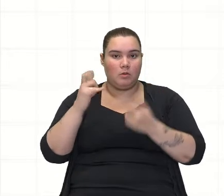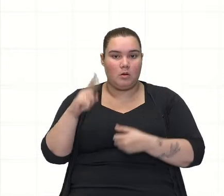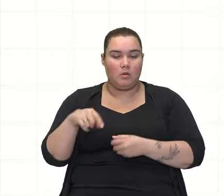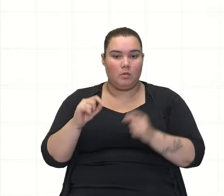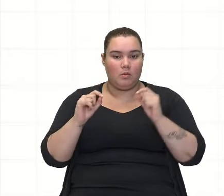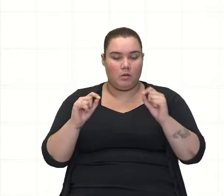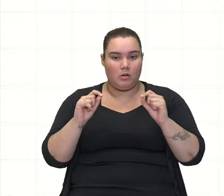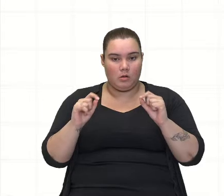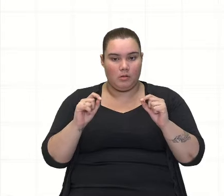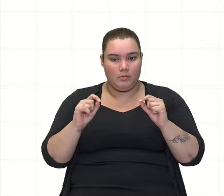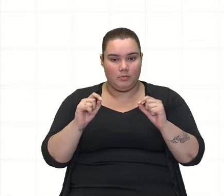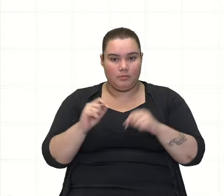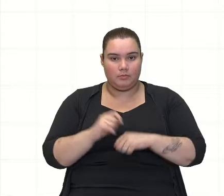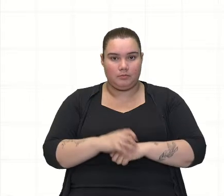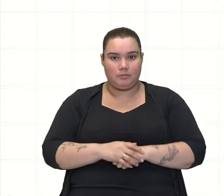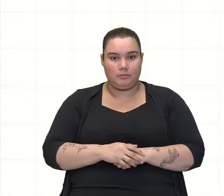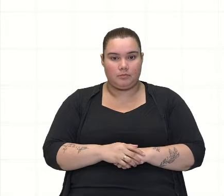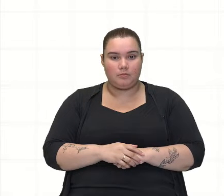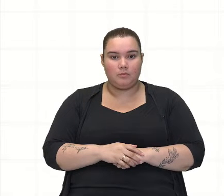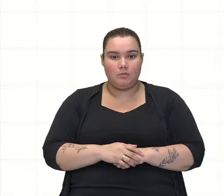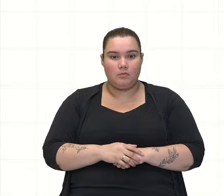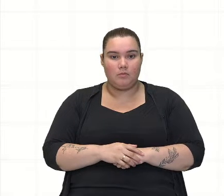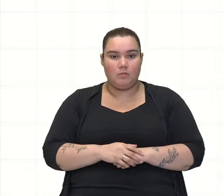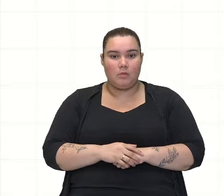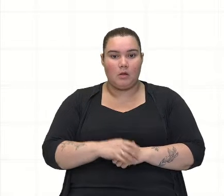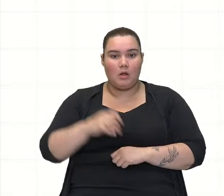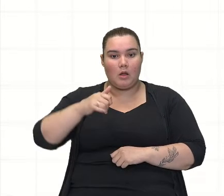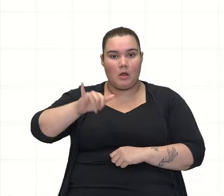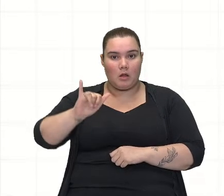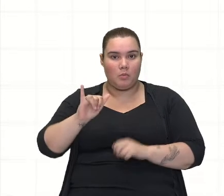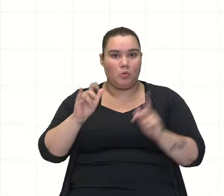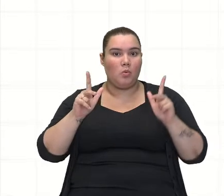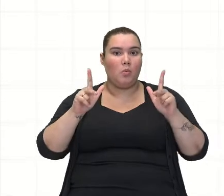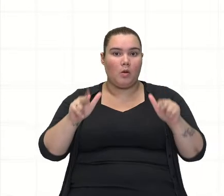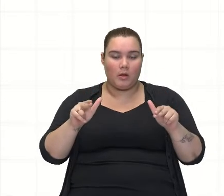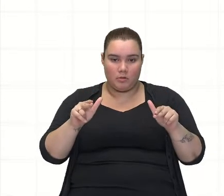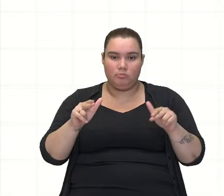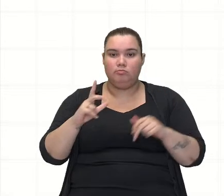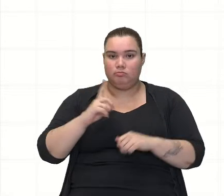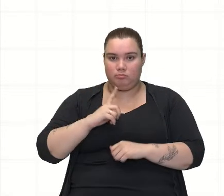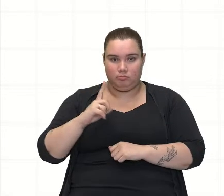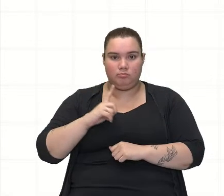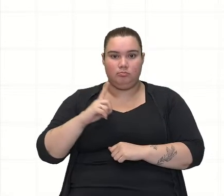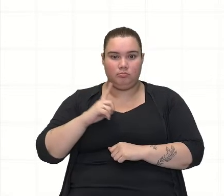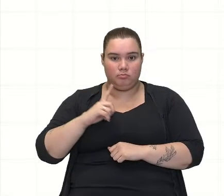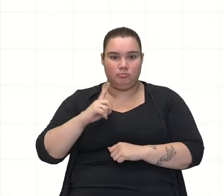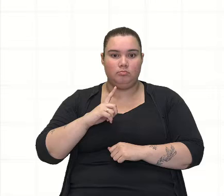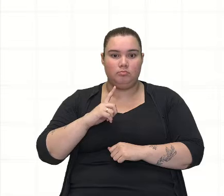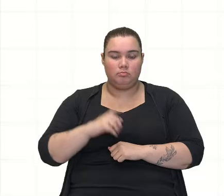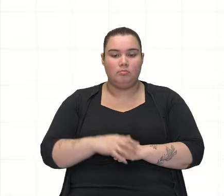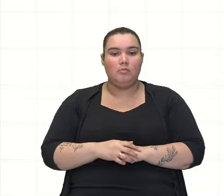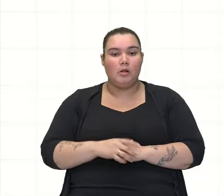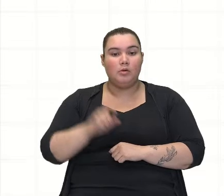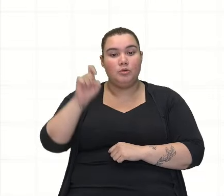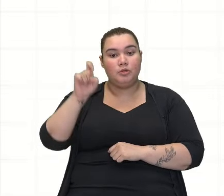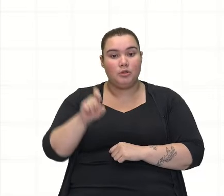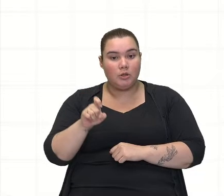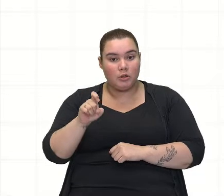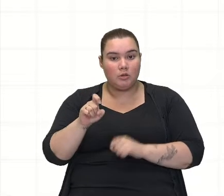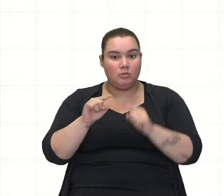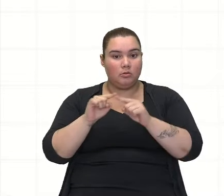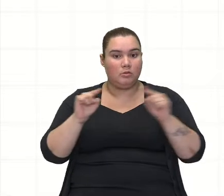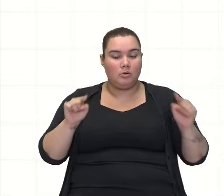as nossas ordenadas, os valores em Y são iguais, né? E o que acontece em X